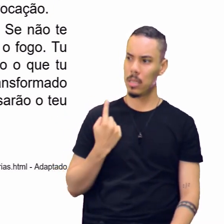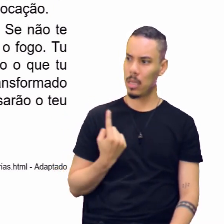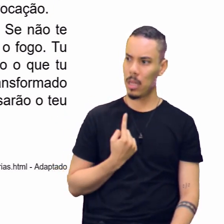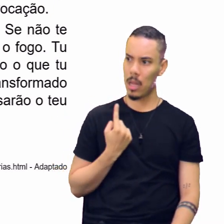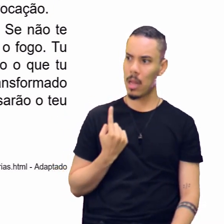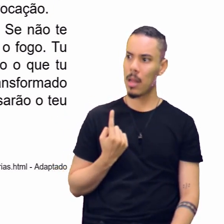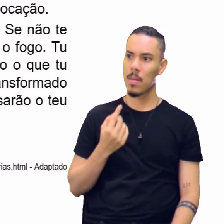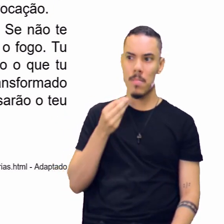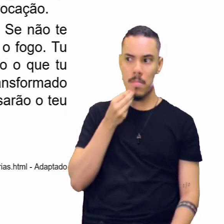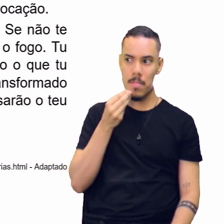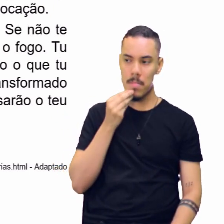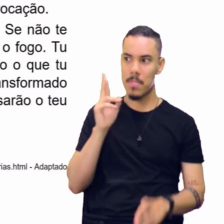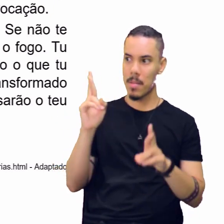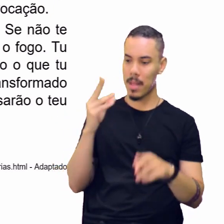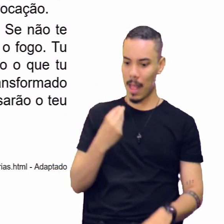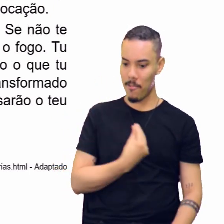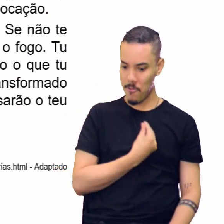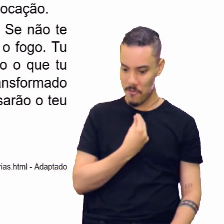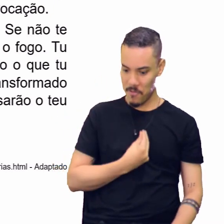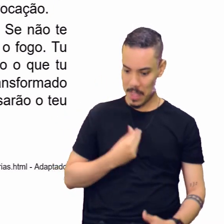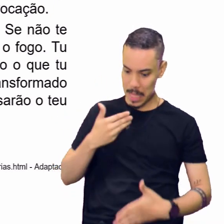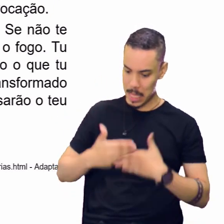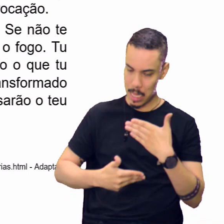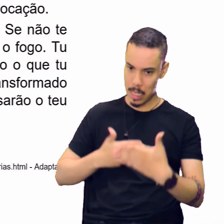ter experimentado a vida?